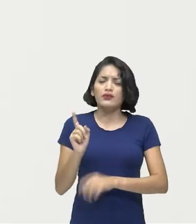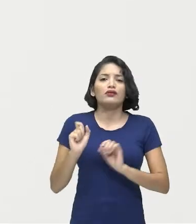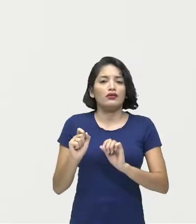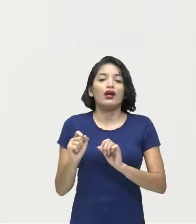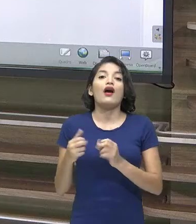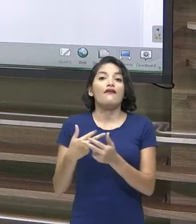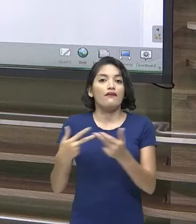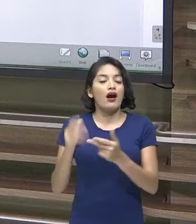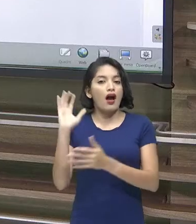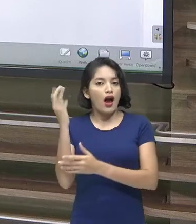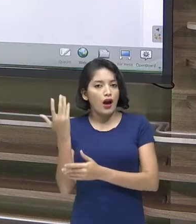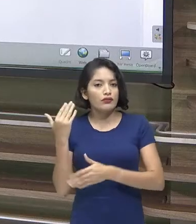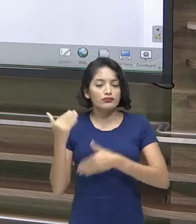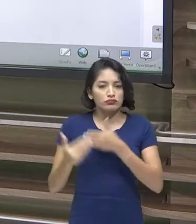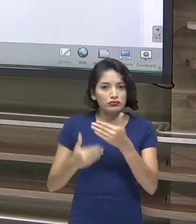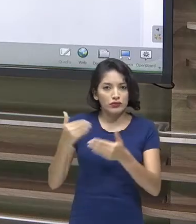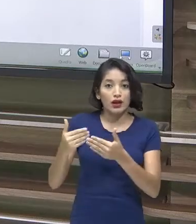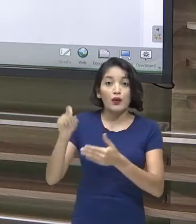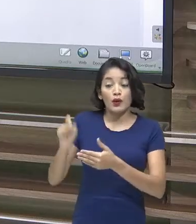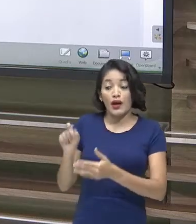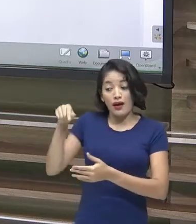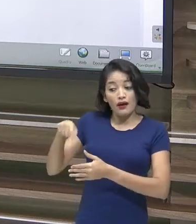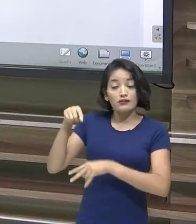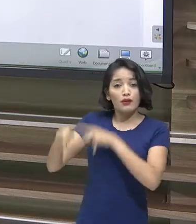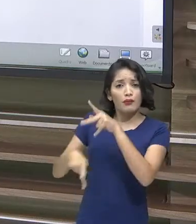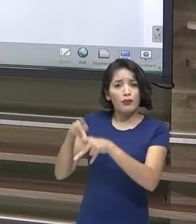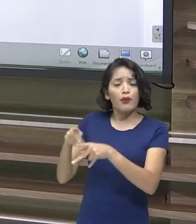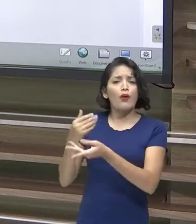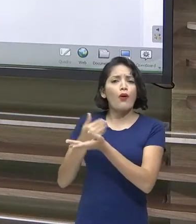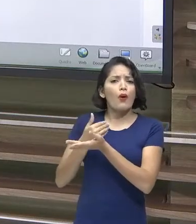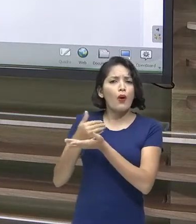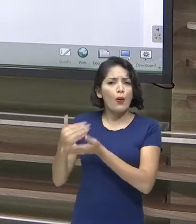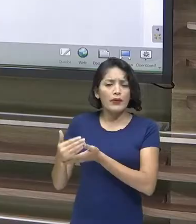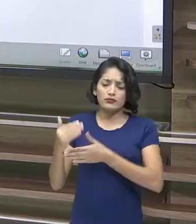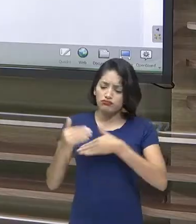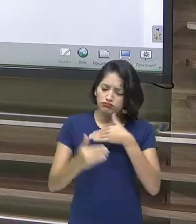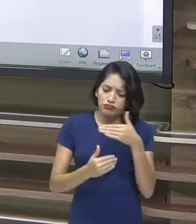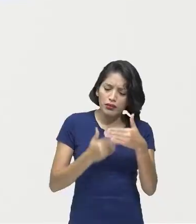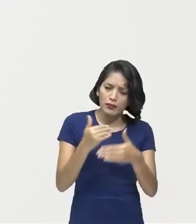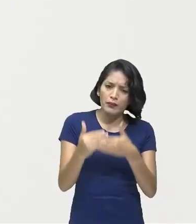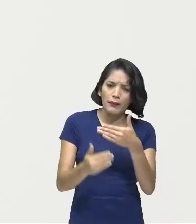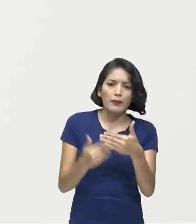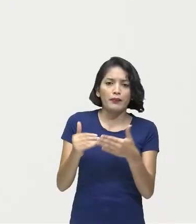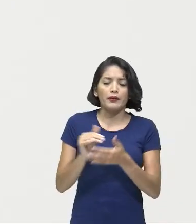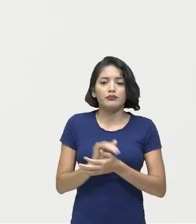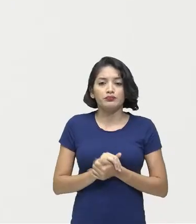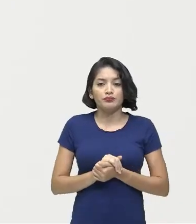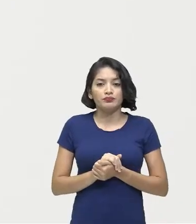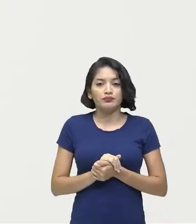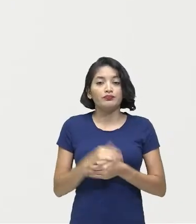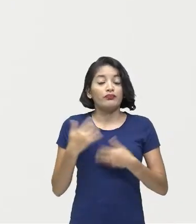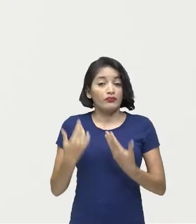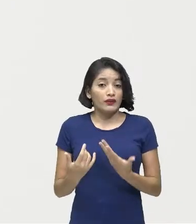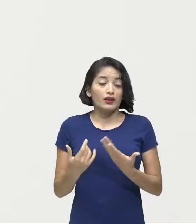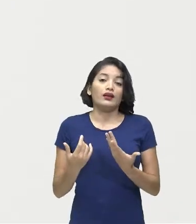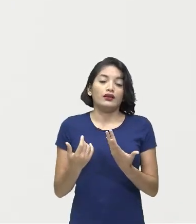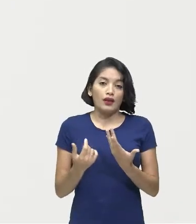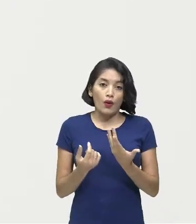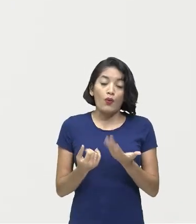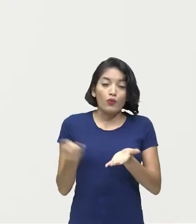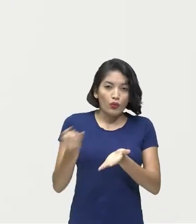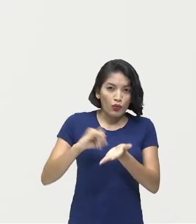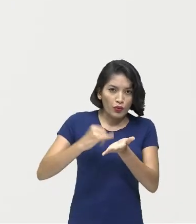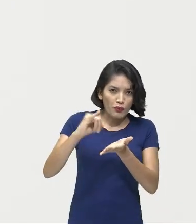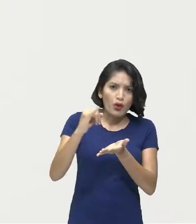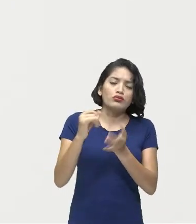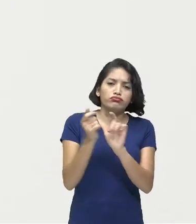coisas aconteçam para que essa população comece a iniciar esse processo. Então, olha aqui, nós vamos ter o aumento de impostos e aí